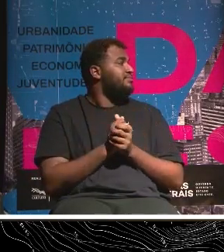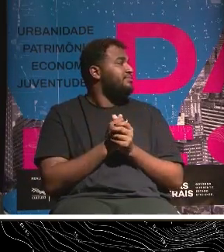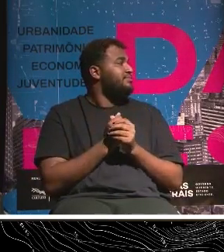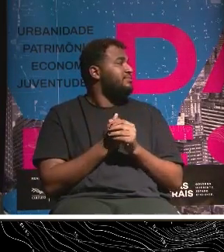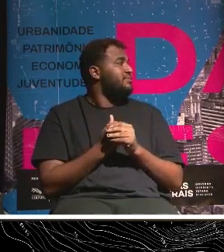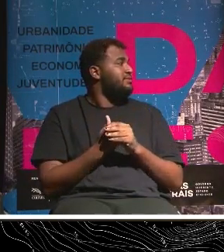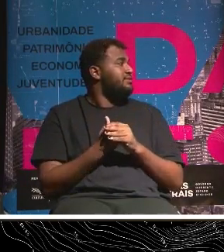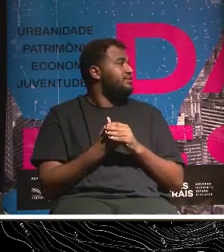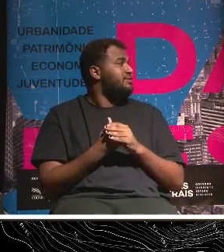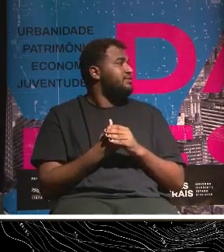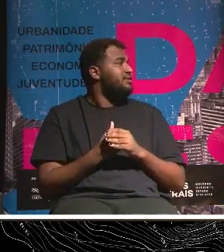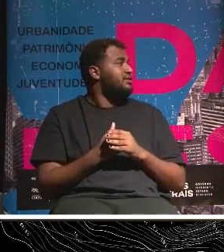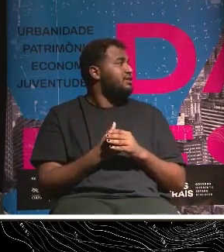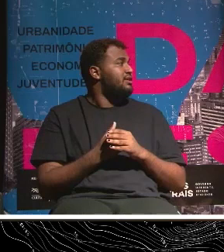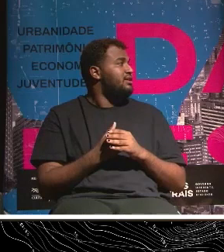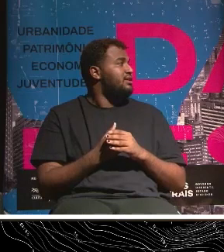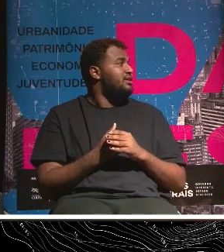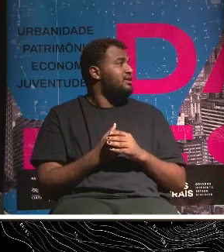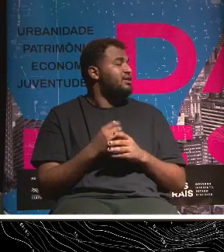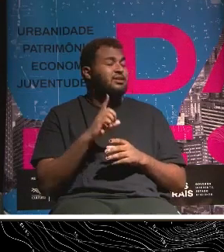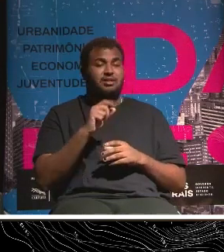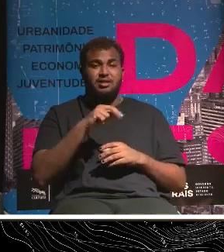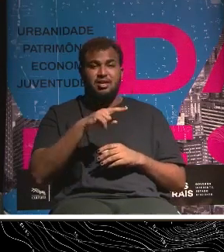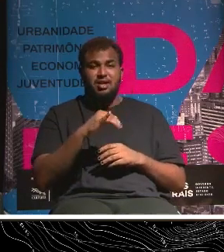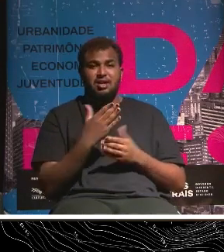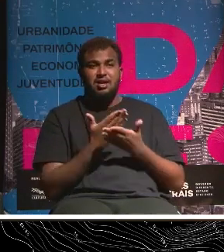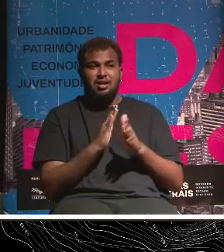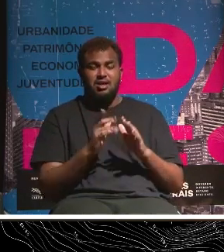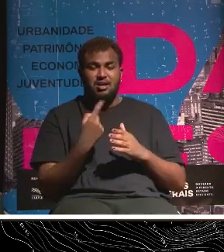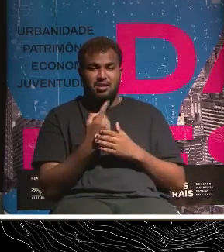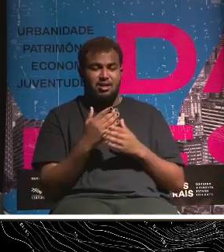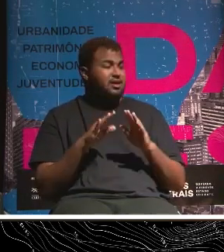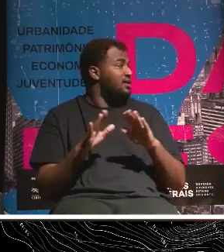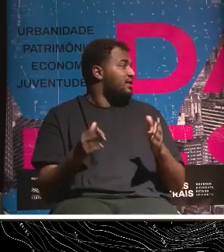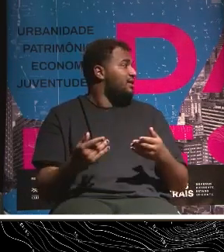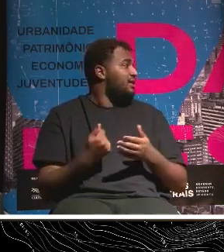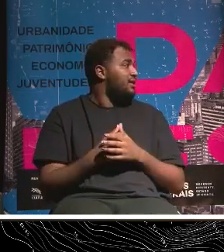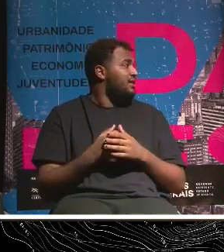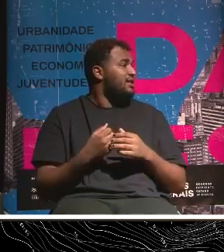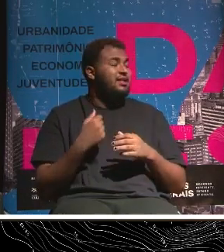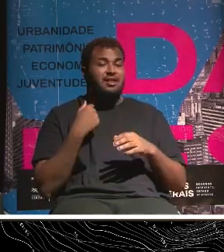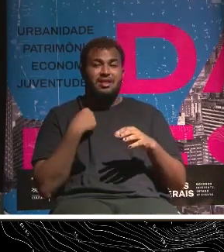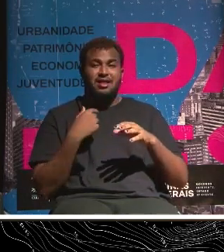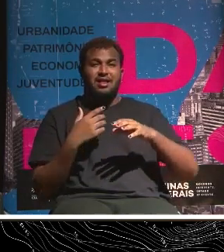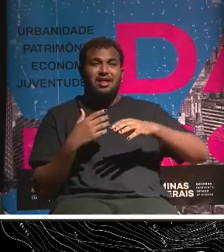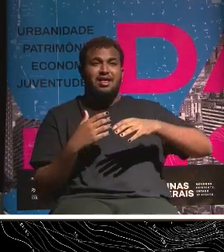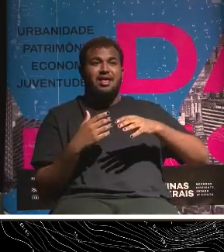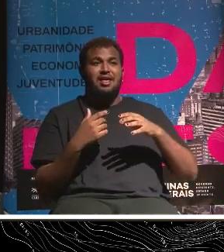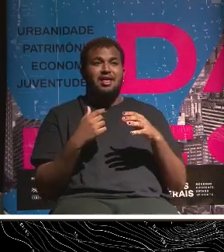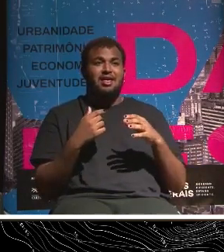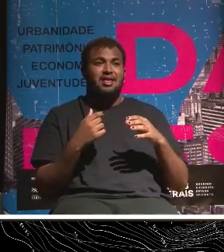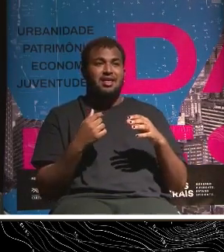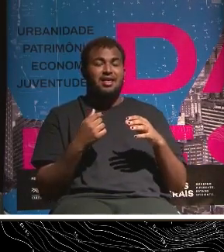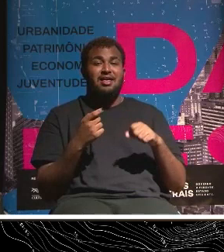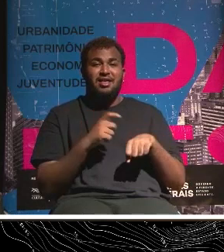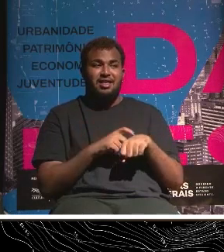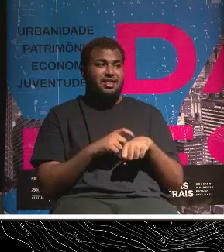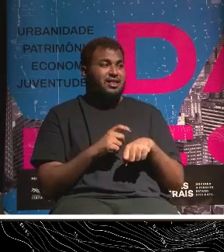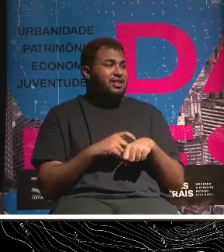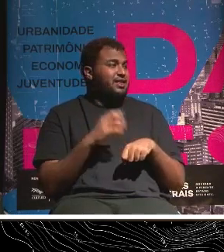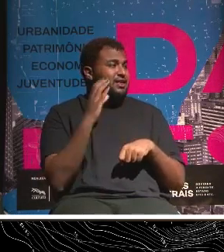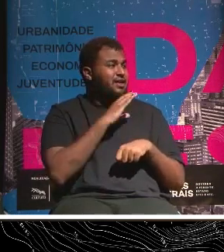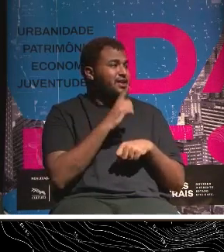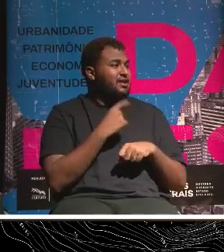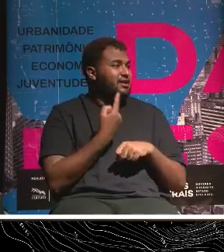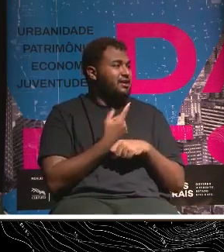Dani, para você encerrar de forma brilhante a nossa mesa. Como boa produtora que sou, vou me ater ao tempo aqui para a